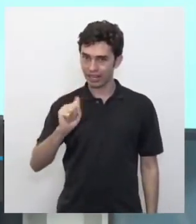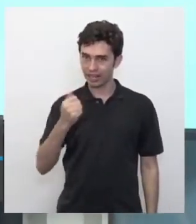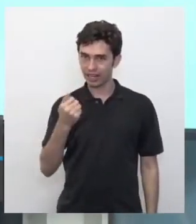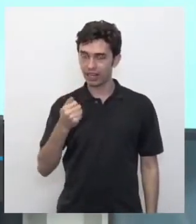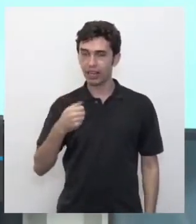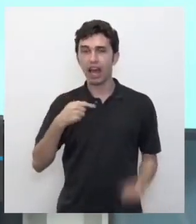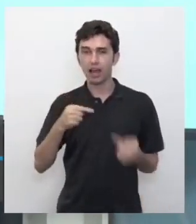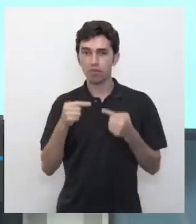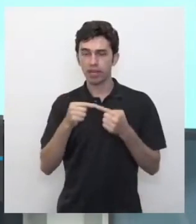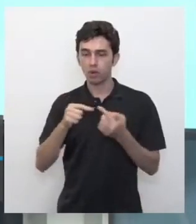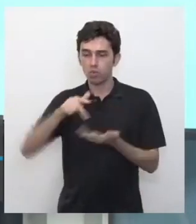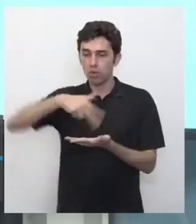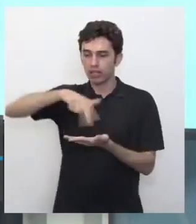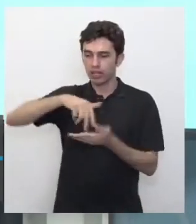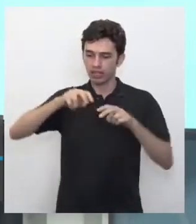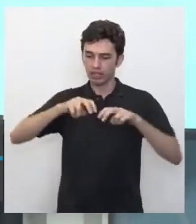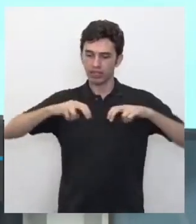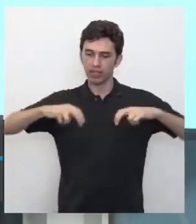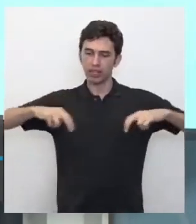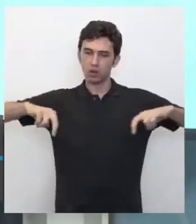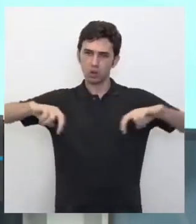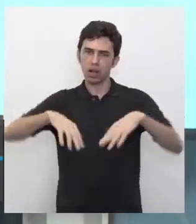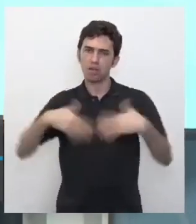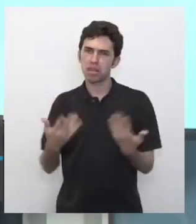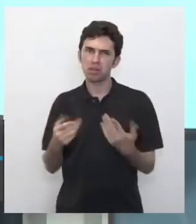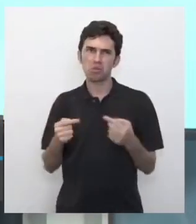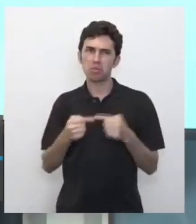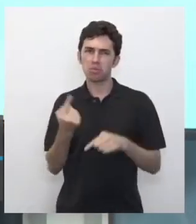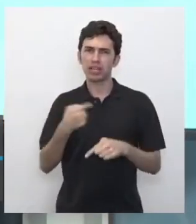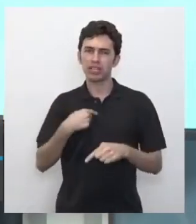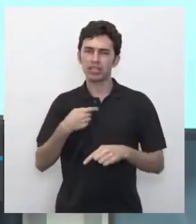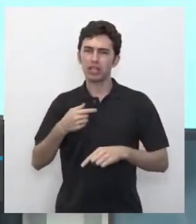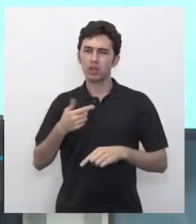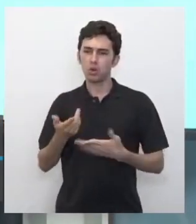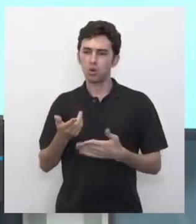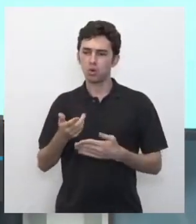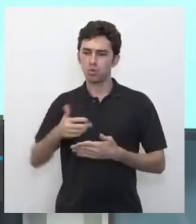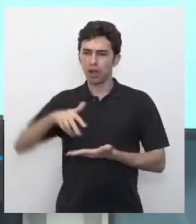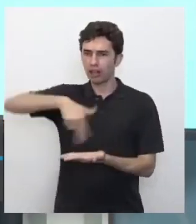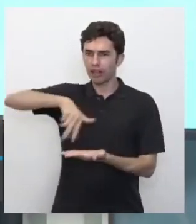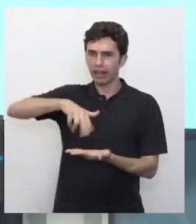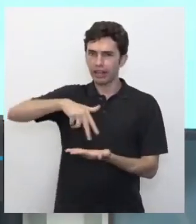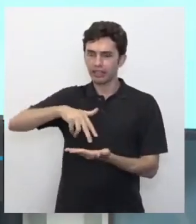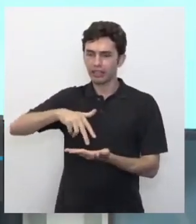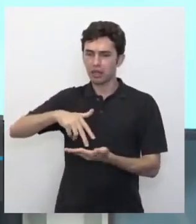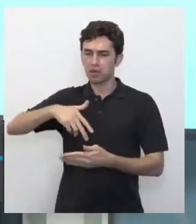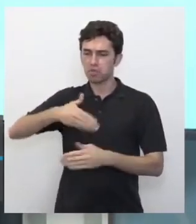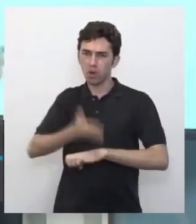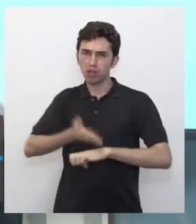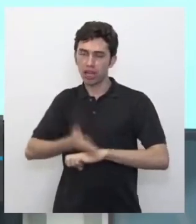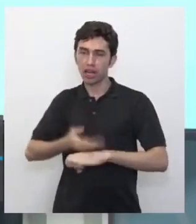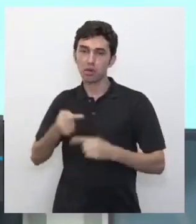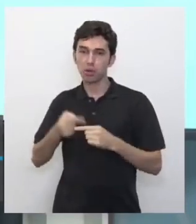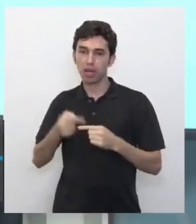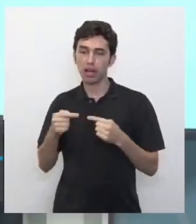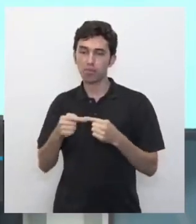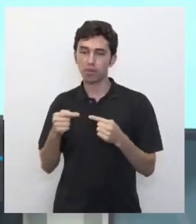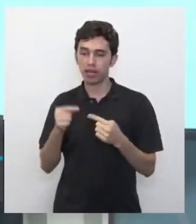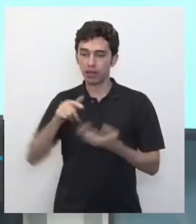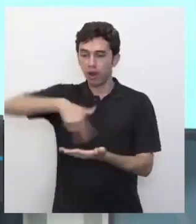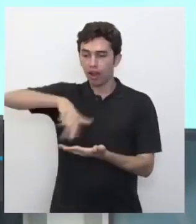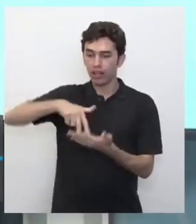Ela não entra aí no conceito de dança moderna, porque ela é uma dança folclórica, uma dança típica, né? Tá. Uma dança, um folguedo popular,